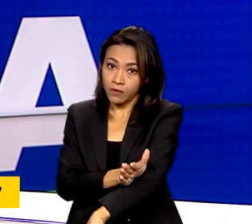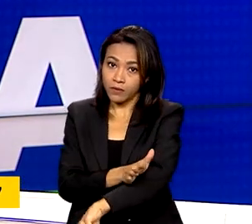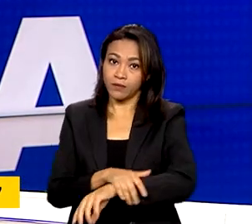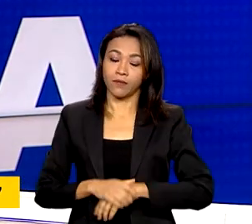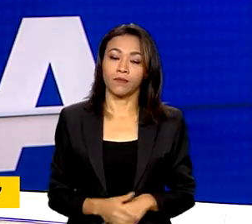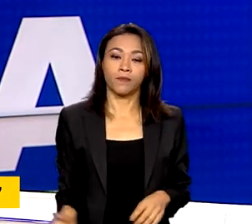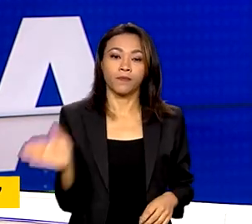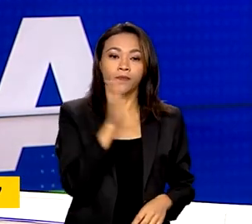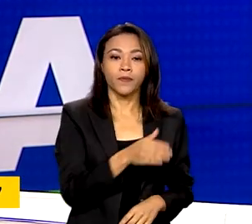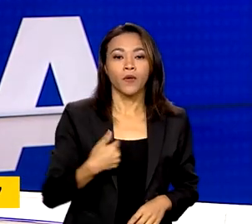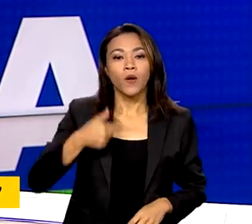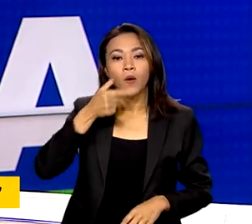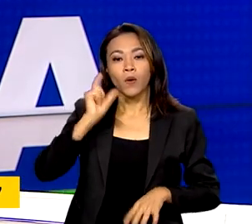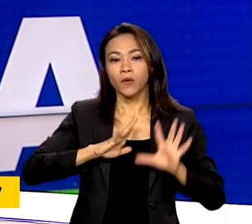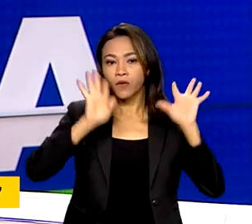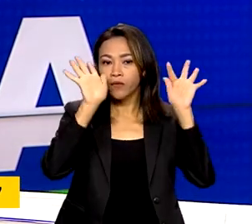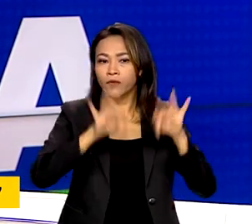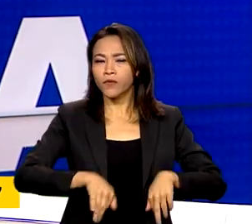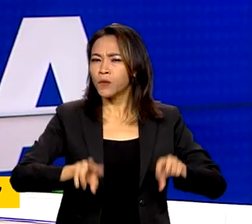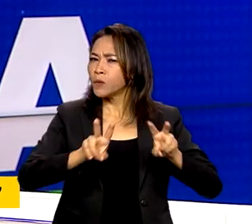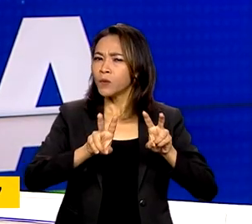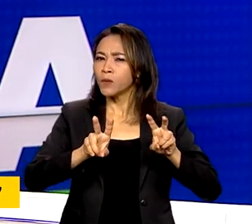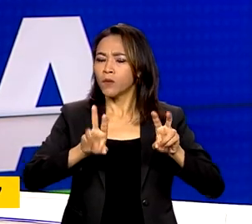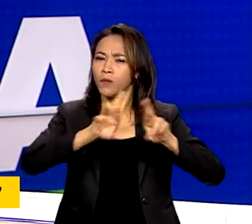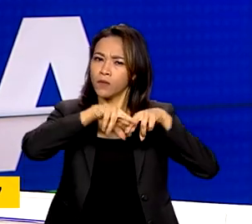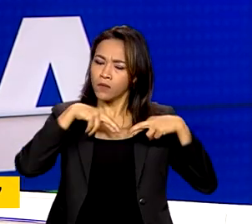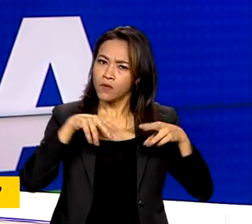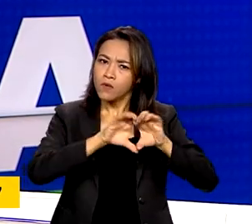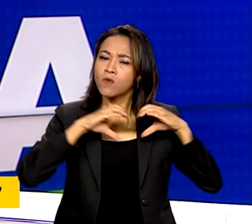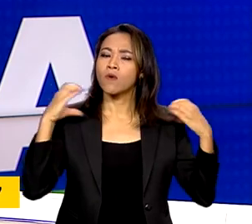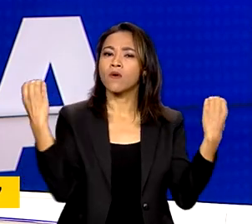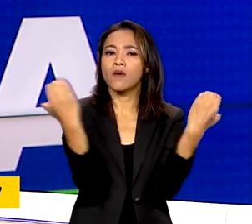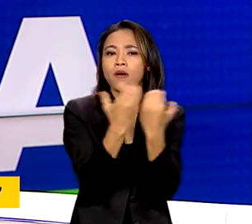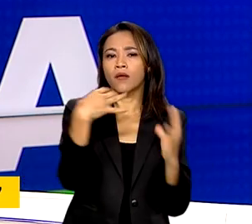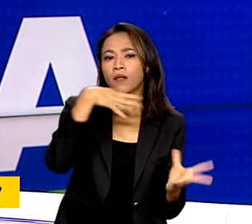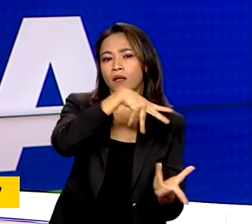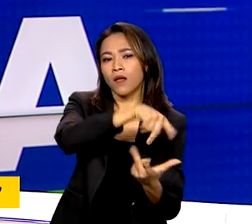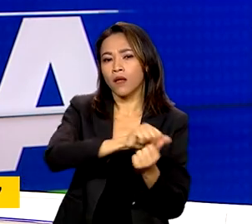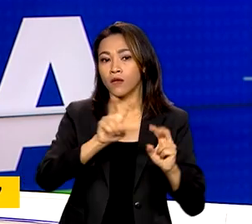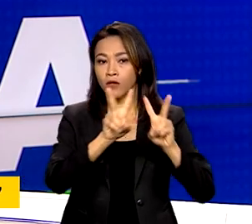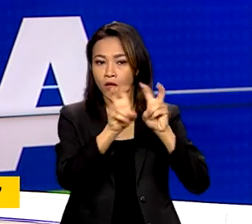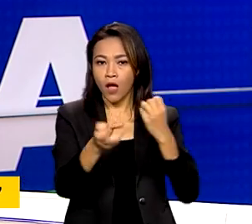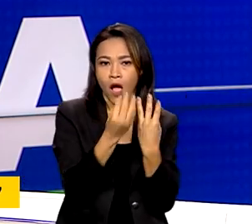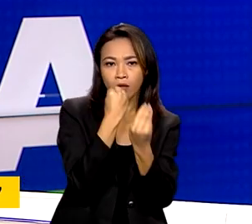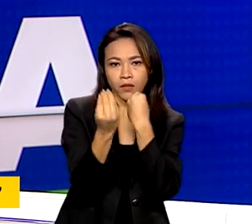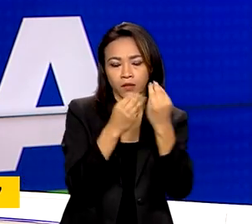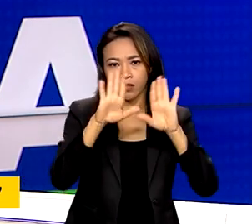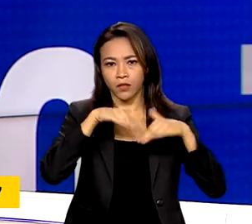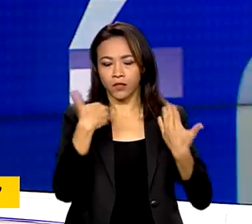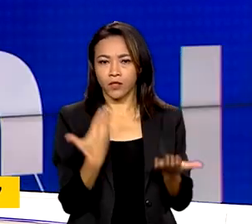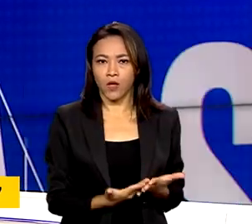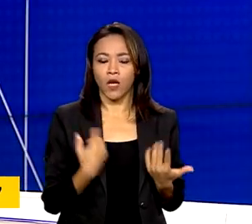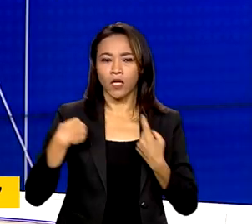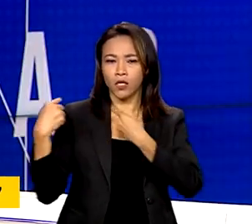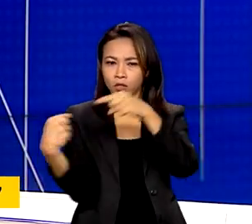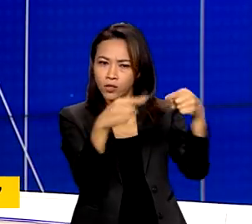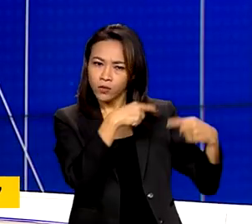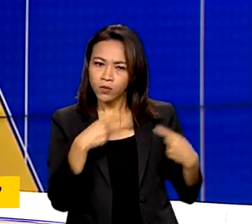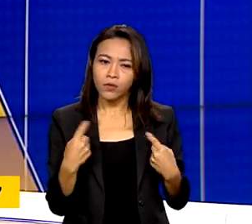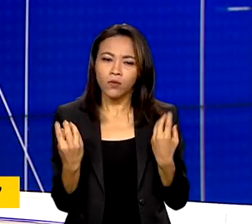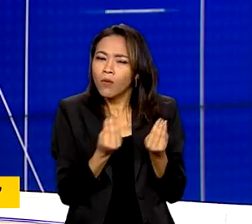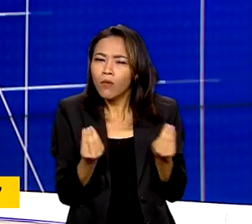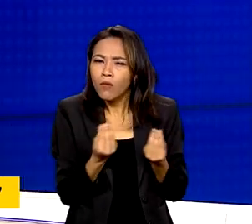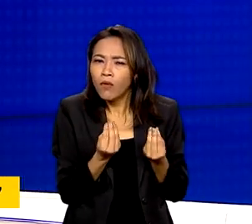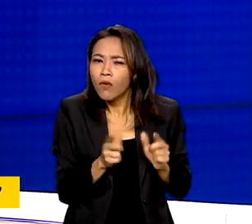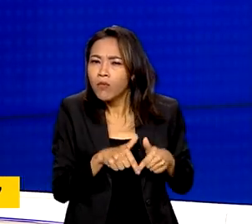terminou ontem aqui em Brasília o Congresso Internacional sobre alimentação escolar que discutiu o funcionamento desses